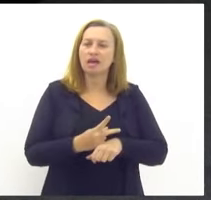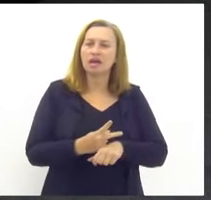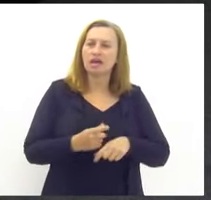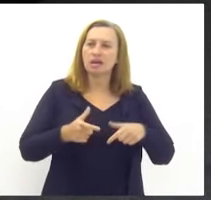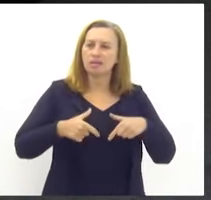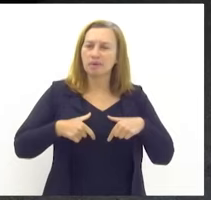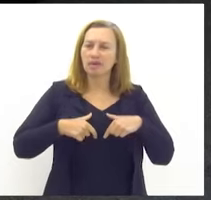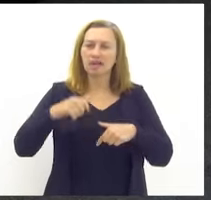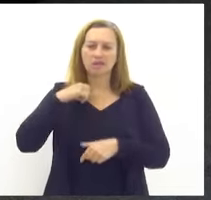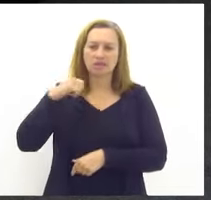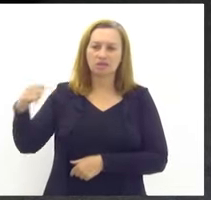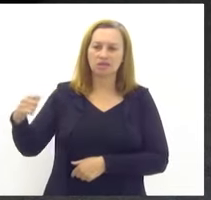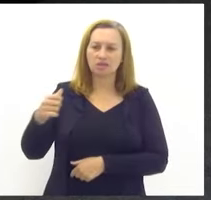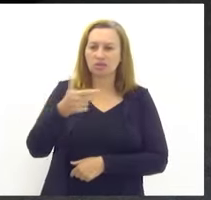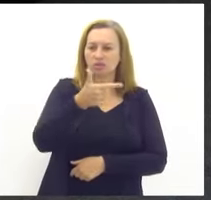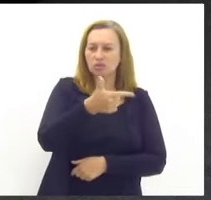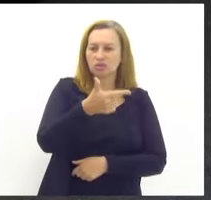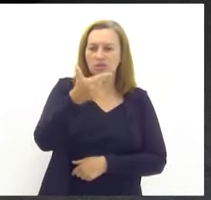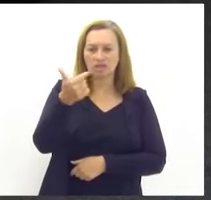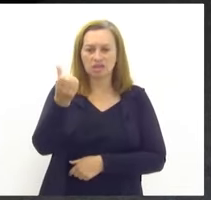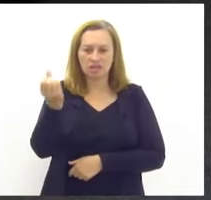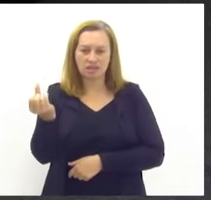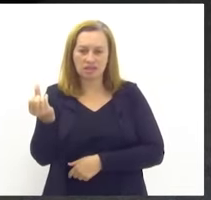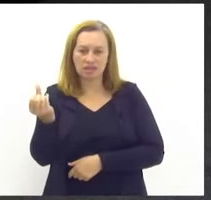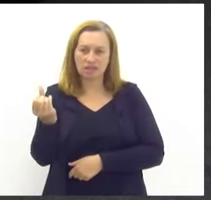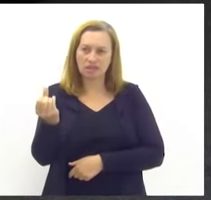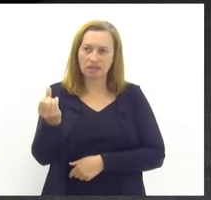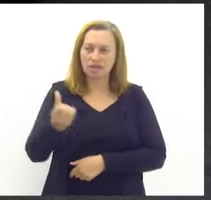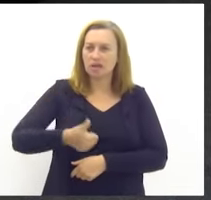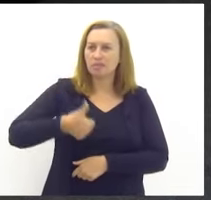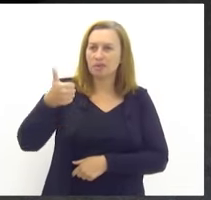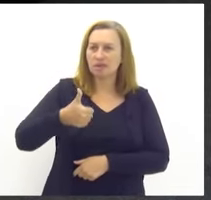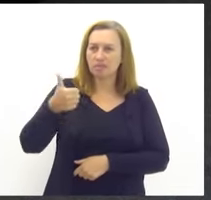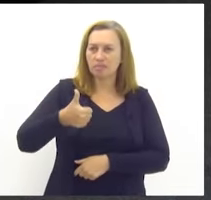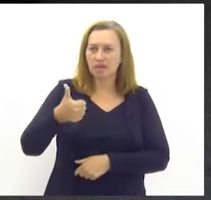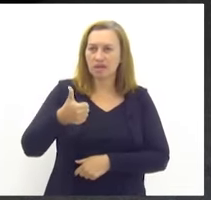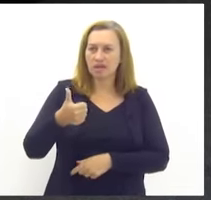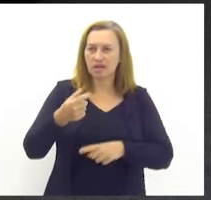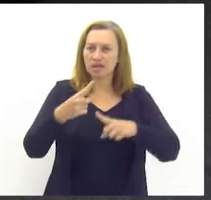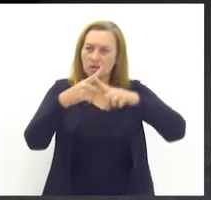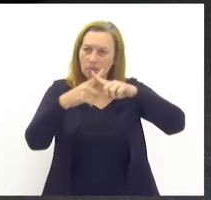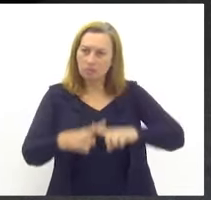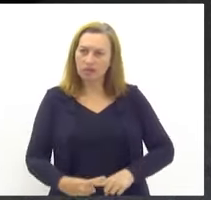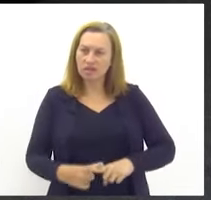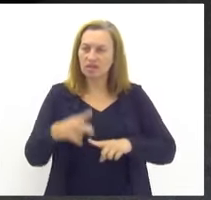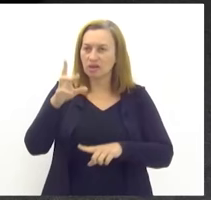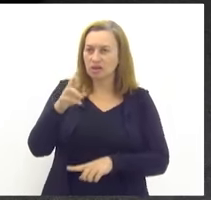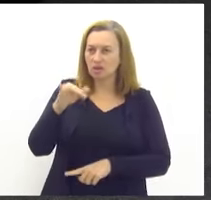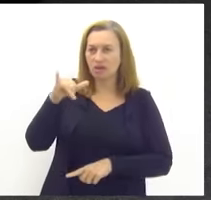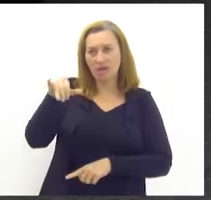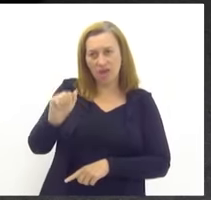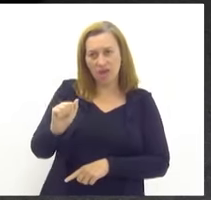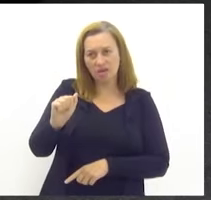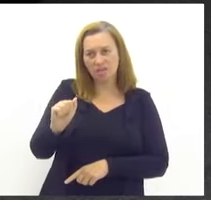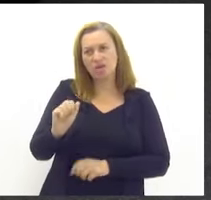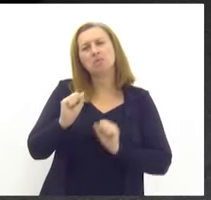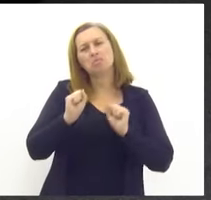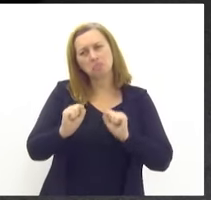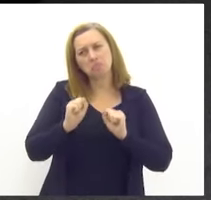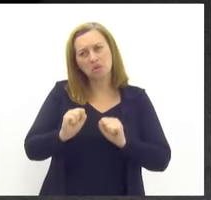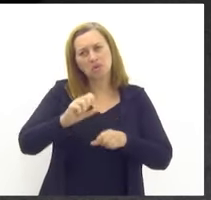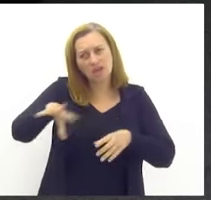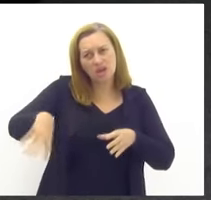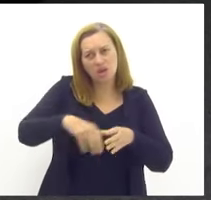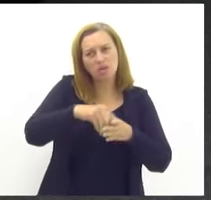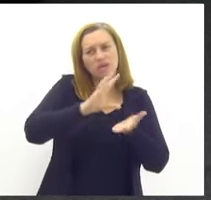medalha Tiradentes que é pra batalha do Real a primeira batalha de rima do Estado tá vindo a semana do hip hop aí Se ela puder vir na